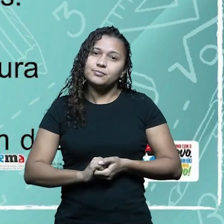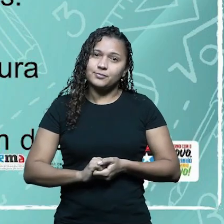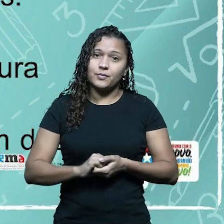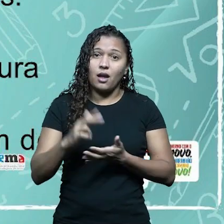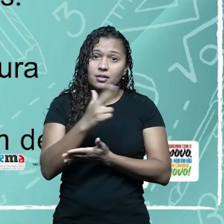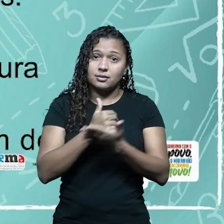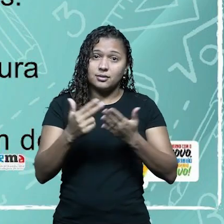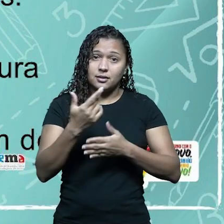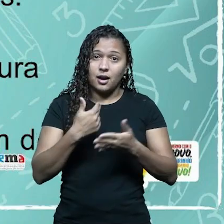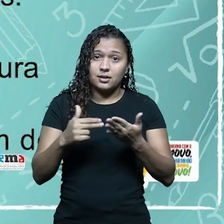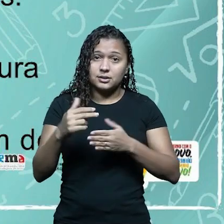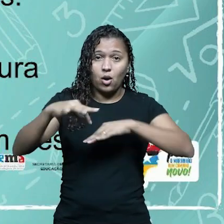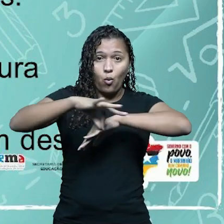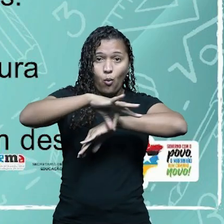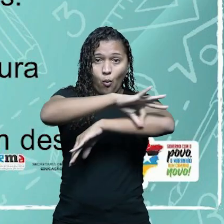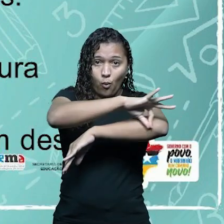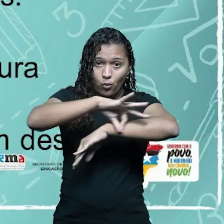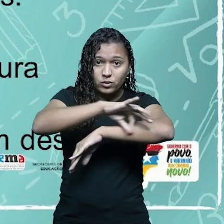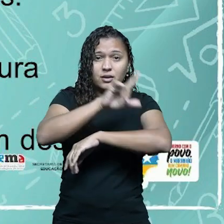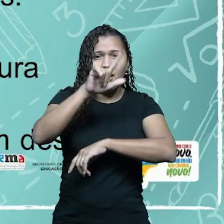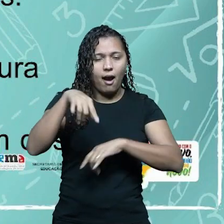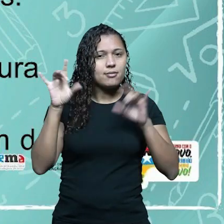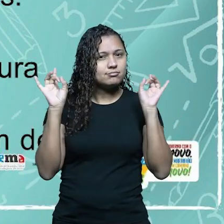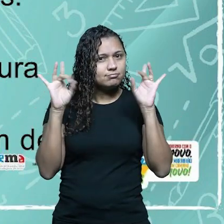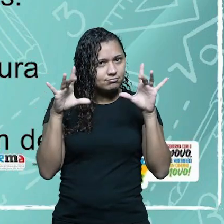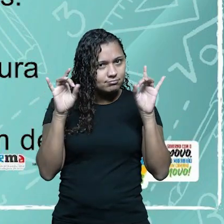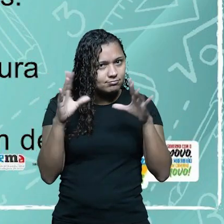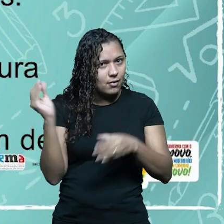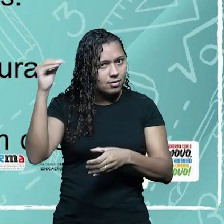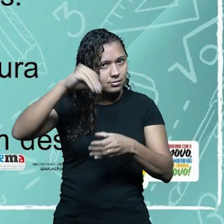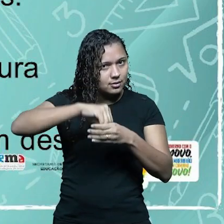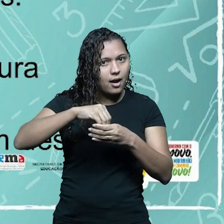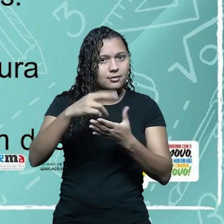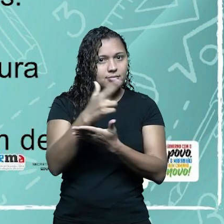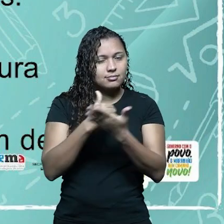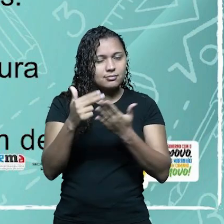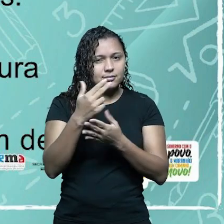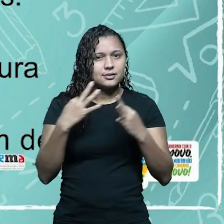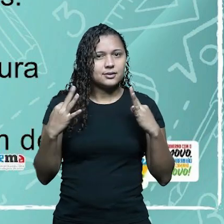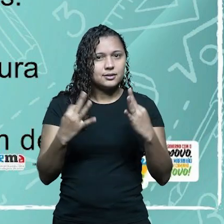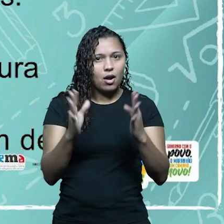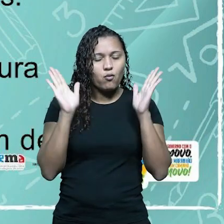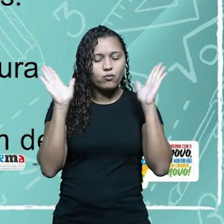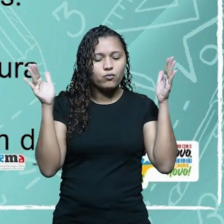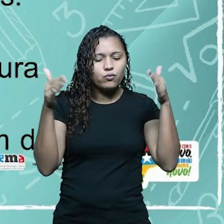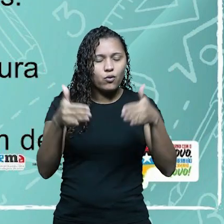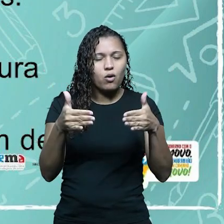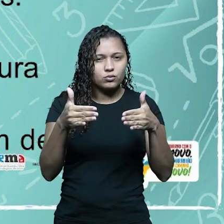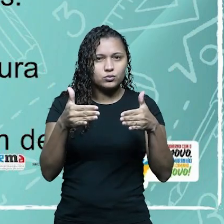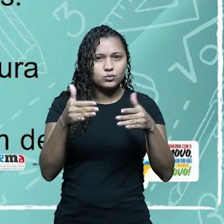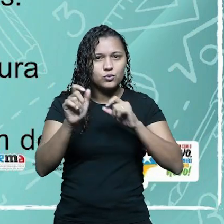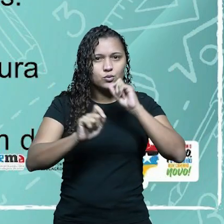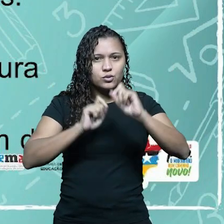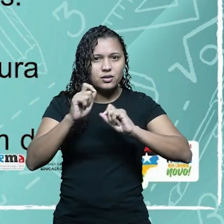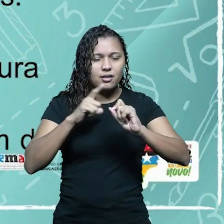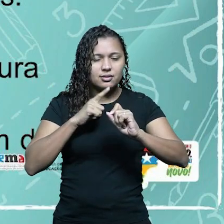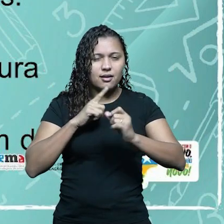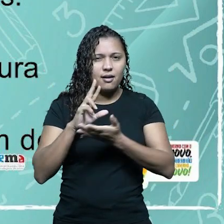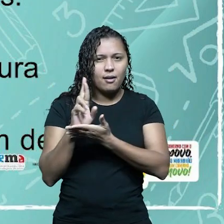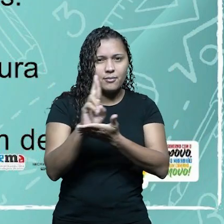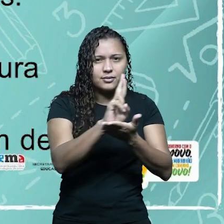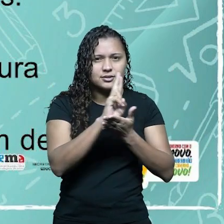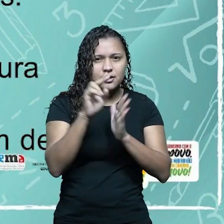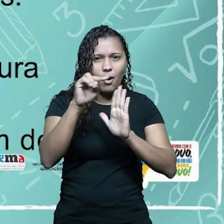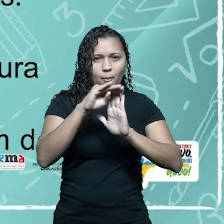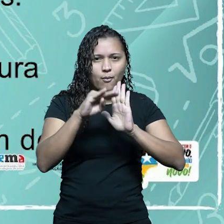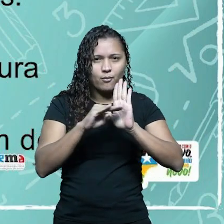arquitetura é uma especialização dentro do desenho técnico voltado para a execução e representação de